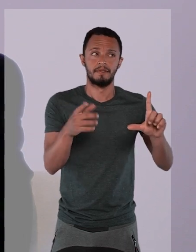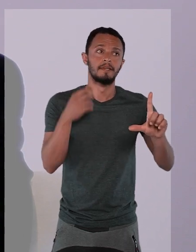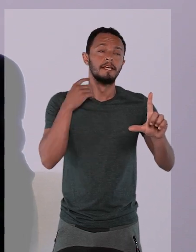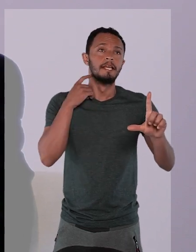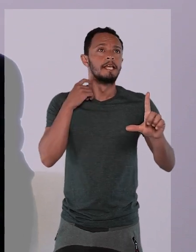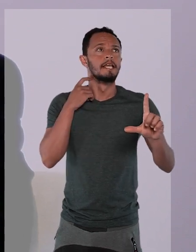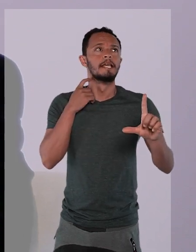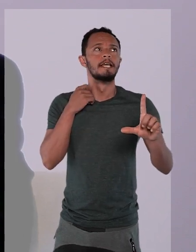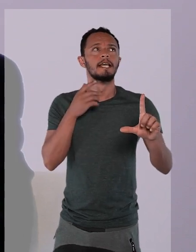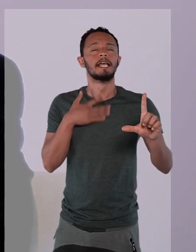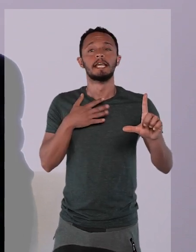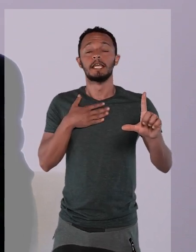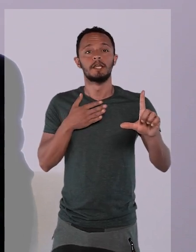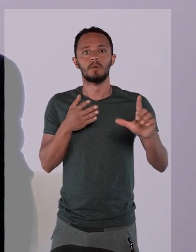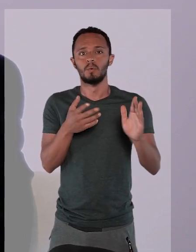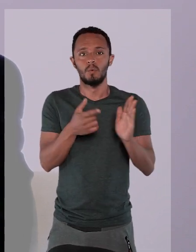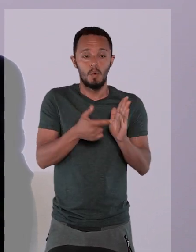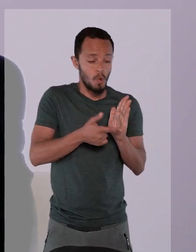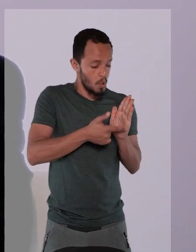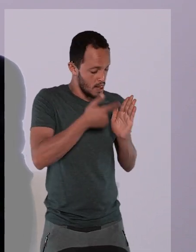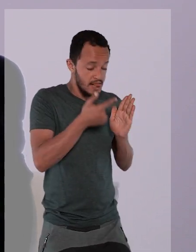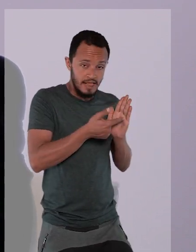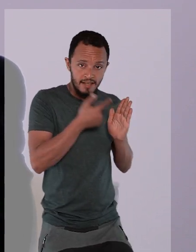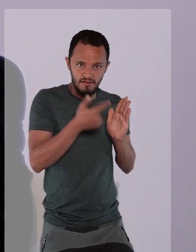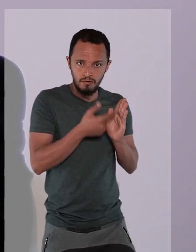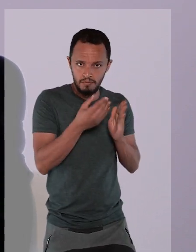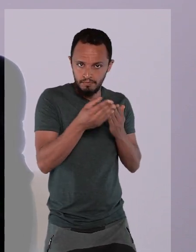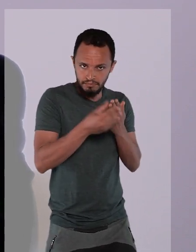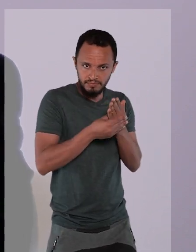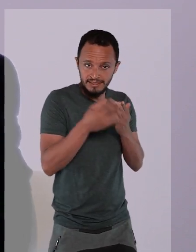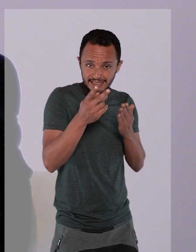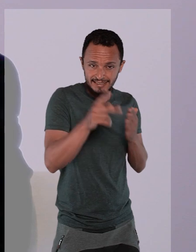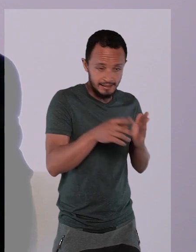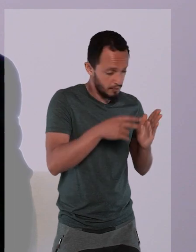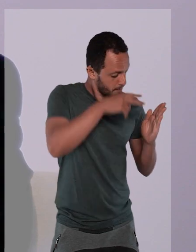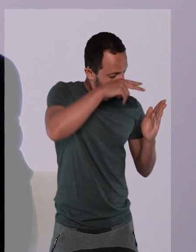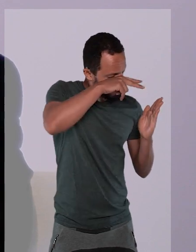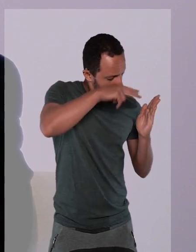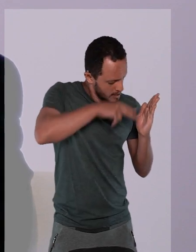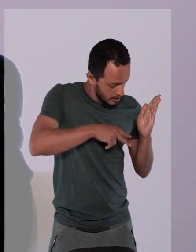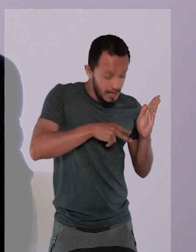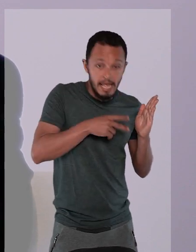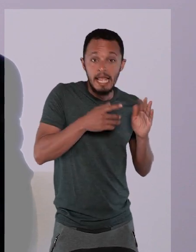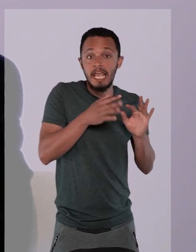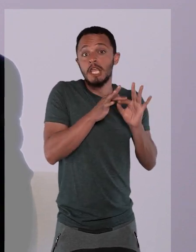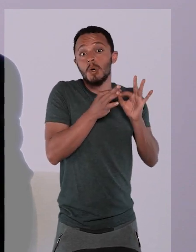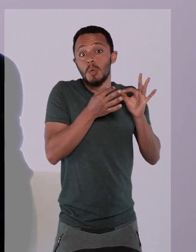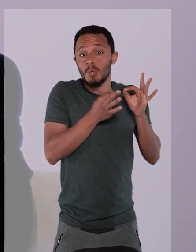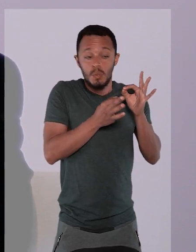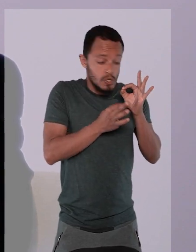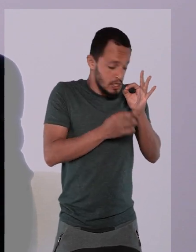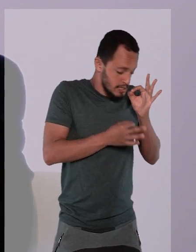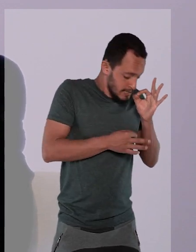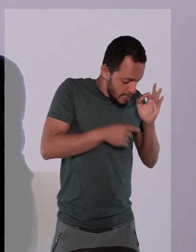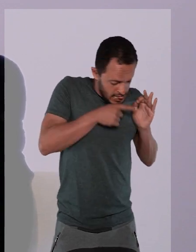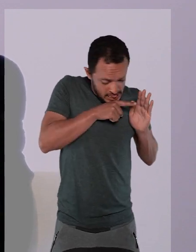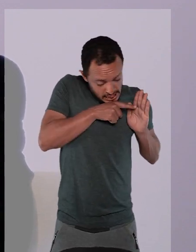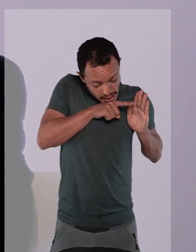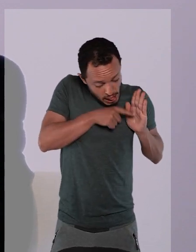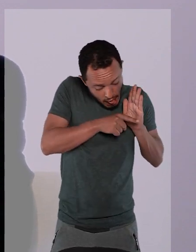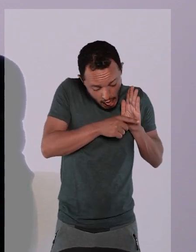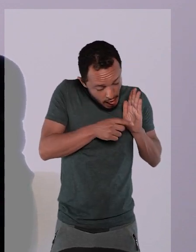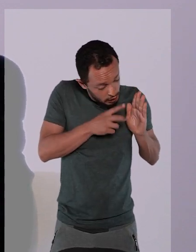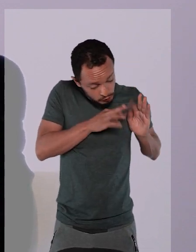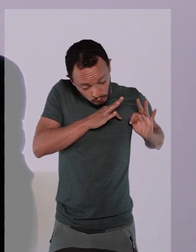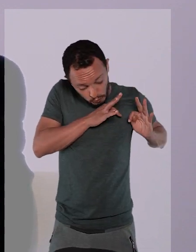eu dissequei esse livro, né? Porque ele é delicioso, É bom